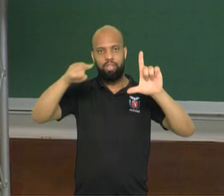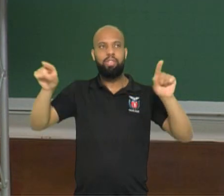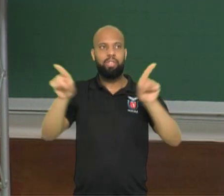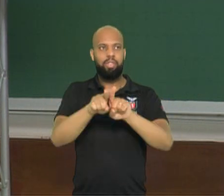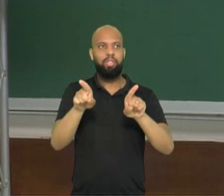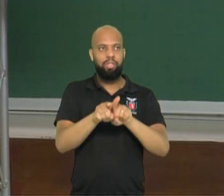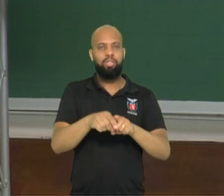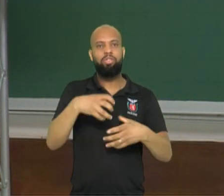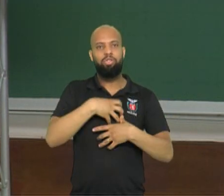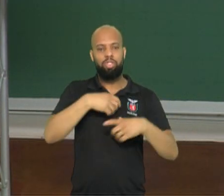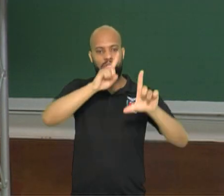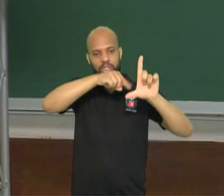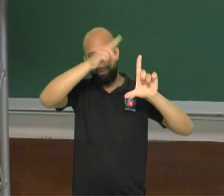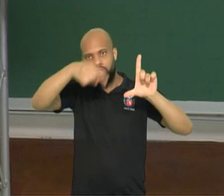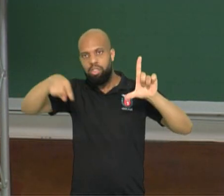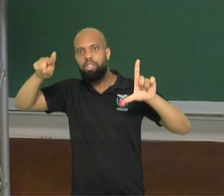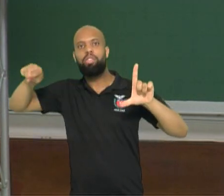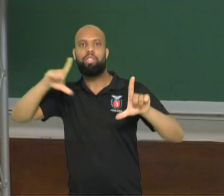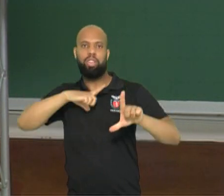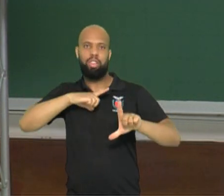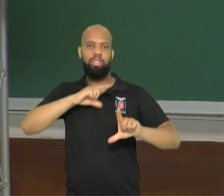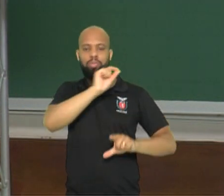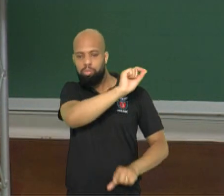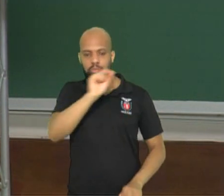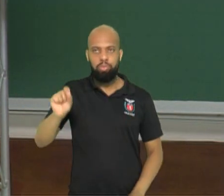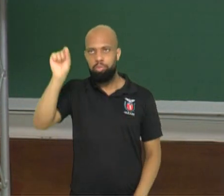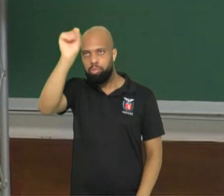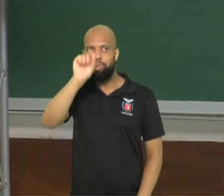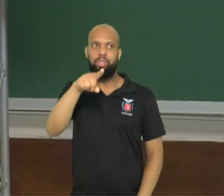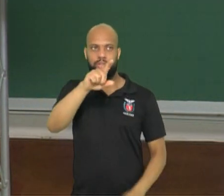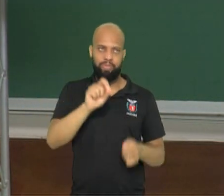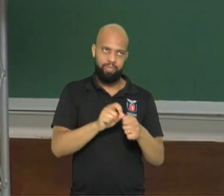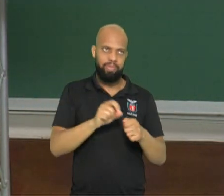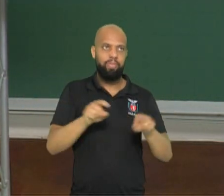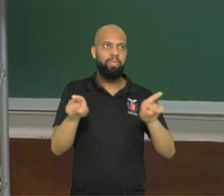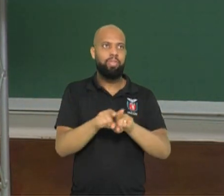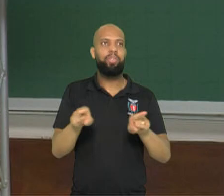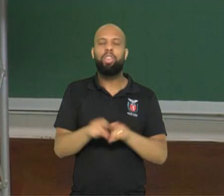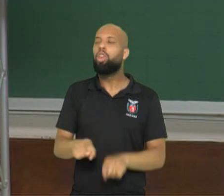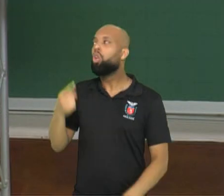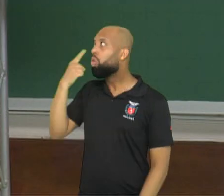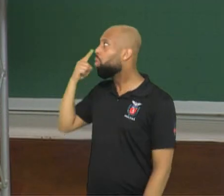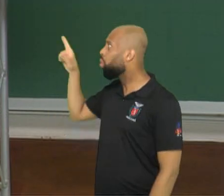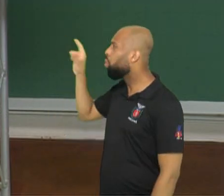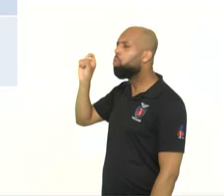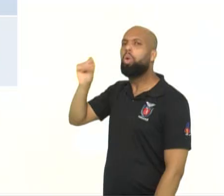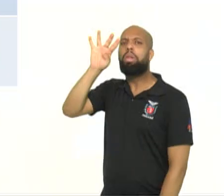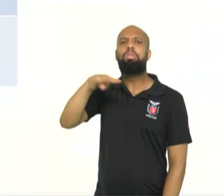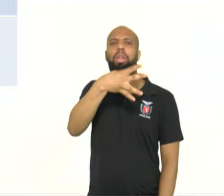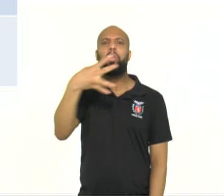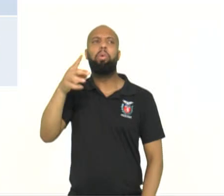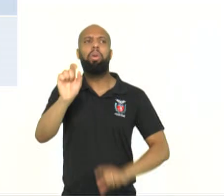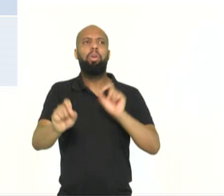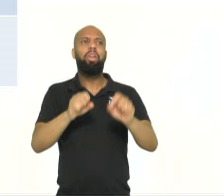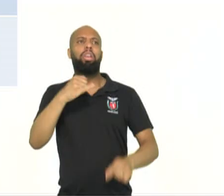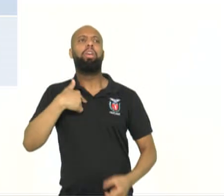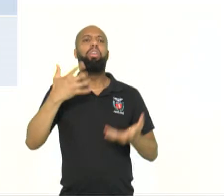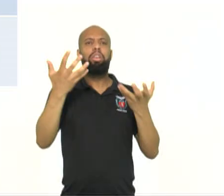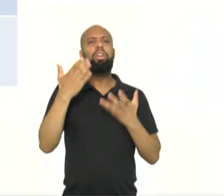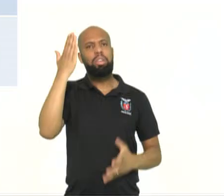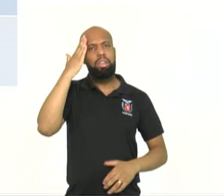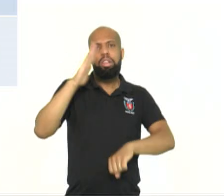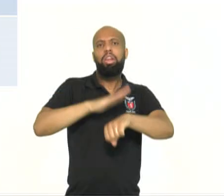é uma senoide, a jetonina, aqueles pontos que vocês marcaram. Tudo bem? Então, o que a gente tem? Por exemplo, quero saber qual a altura da maré